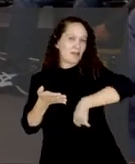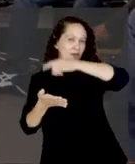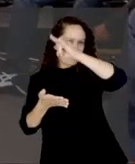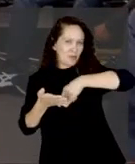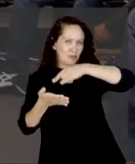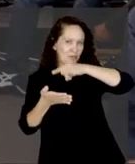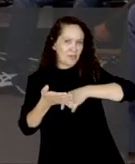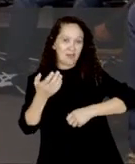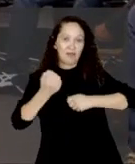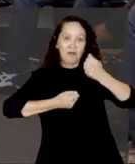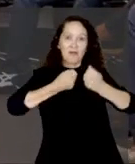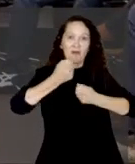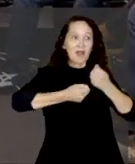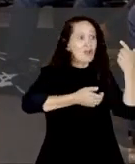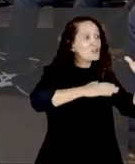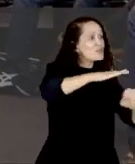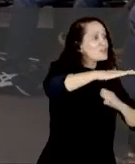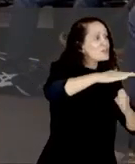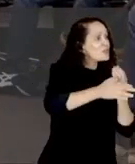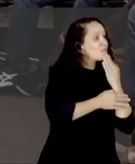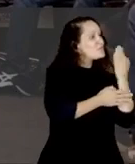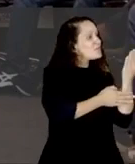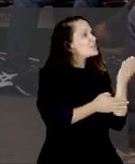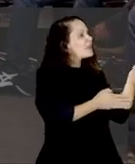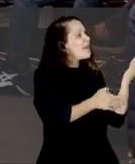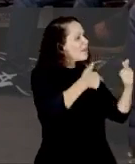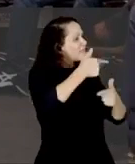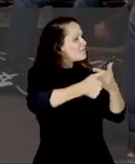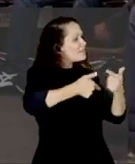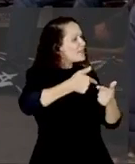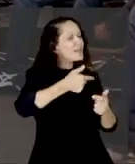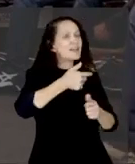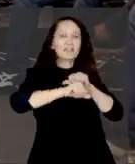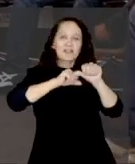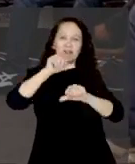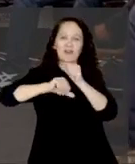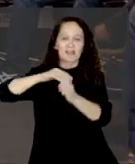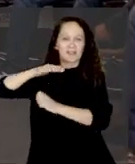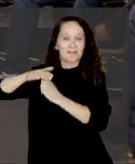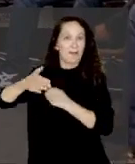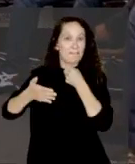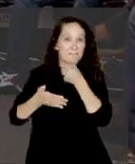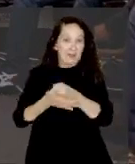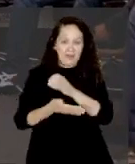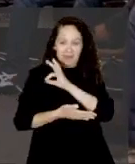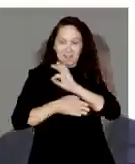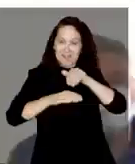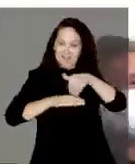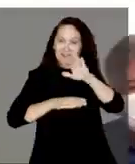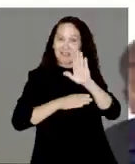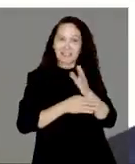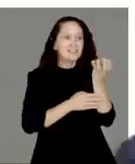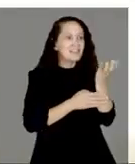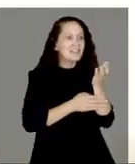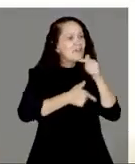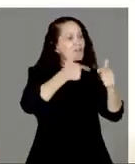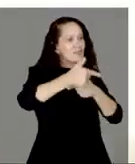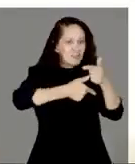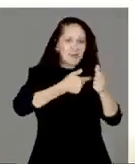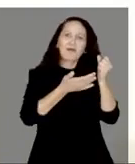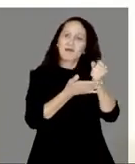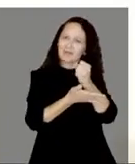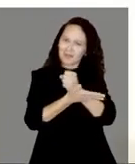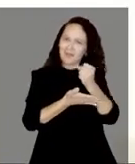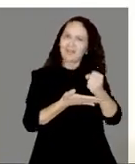tortura, mesmo sendo o cara que governou com o regime mais